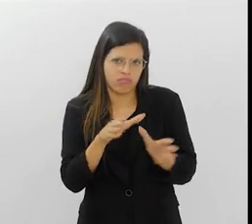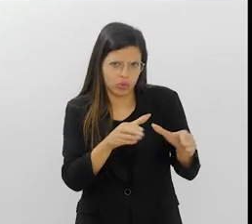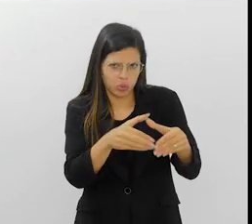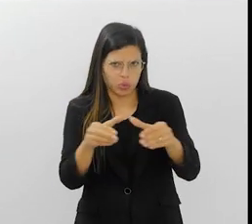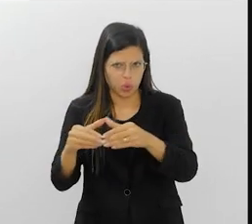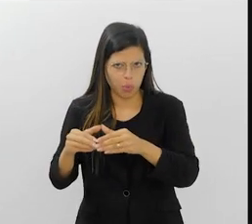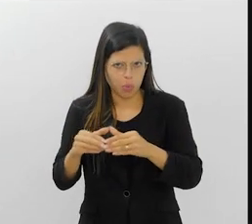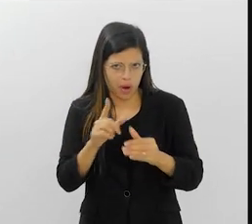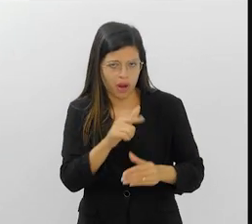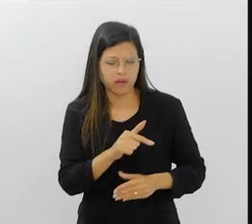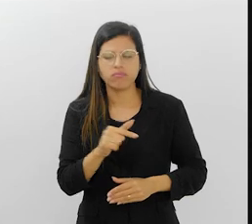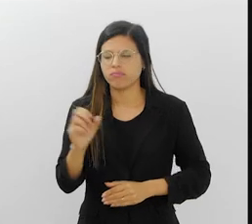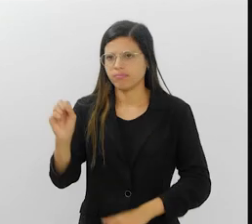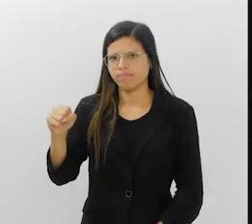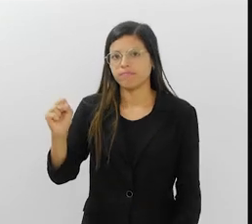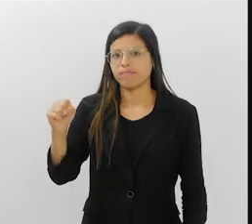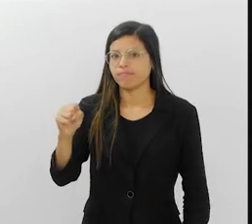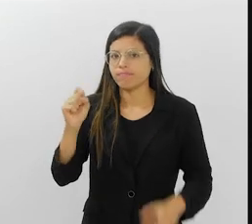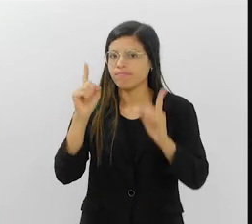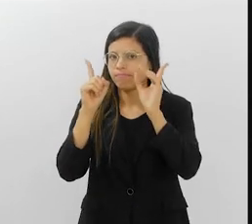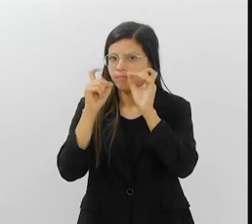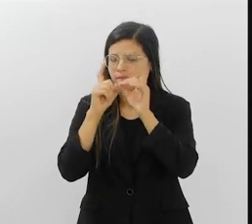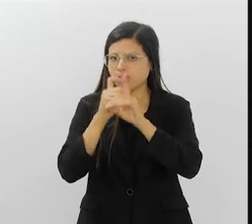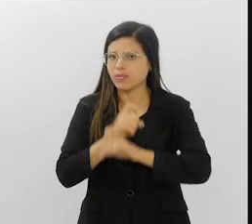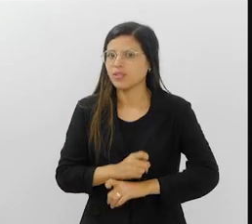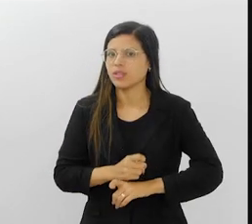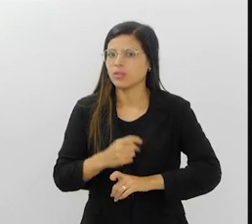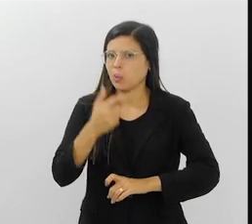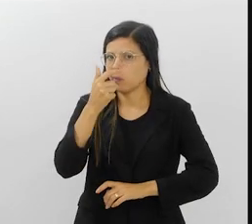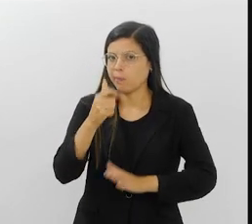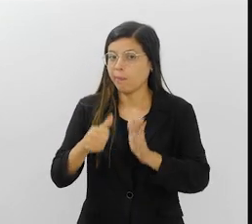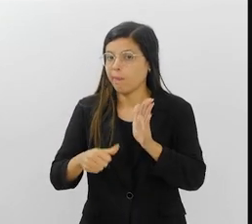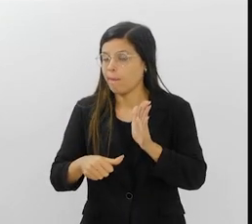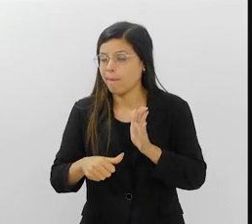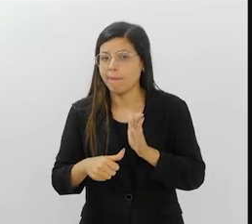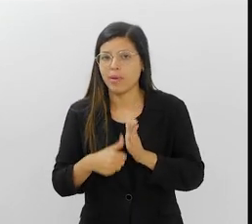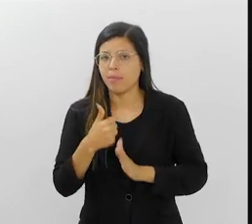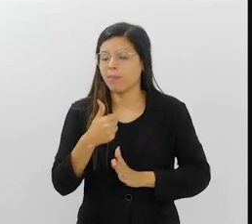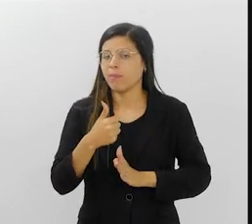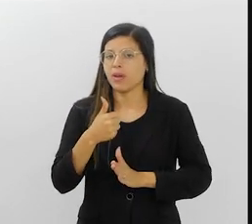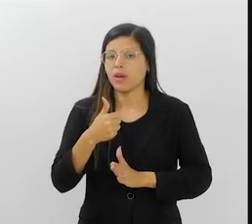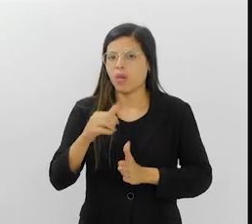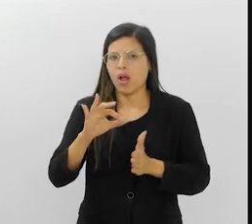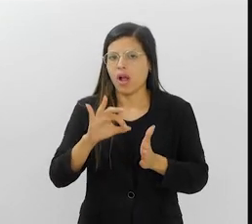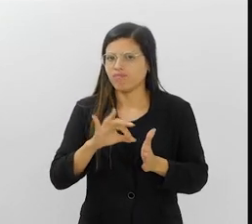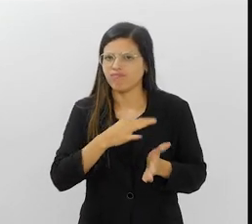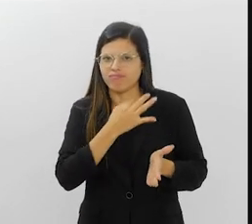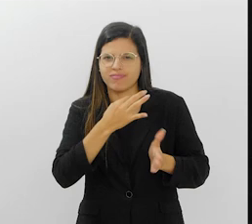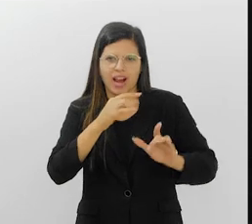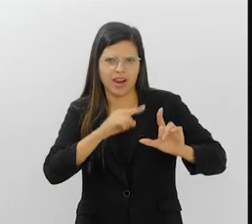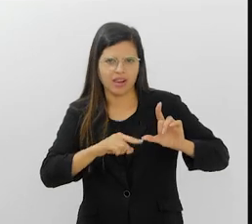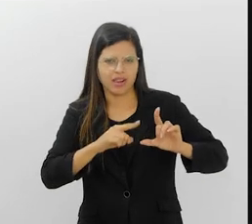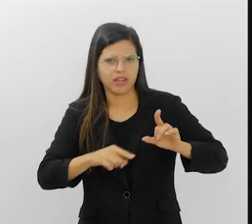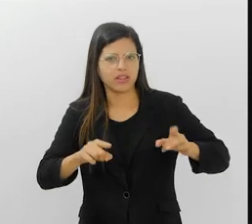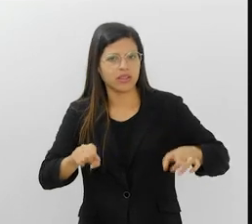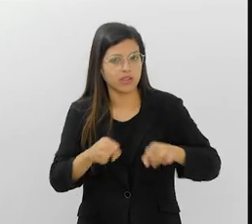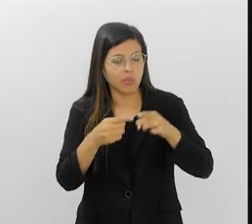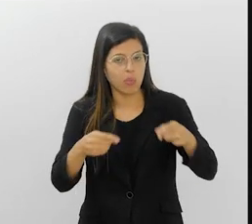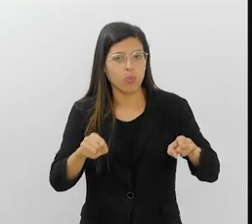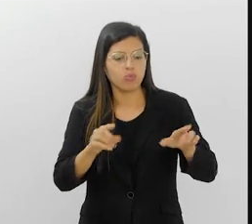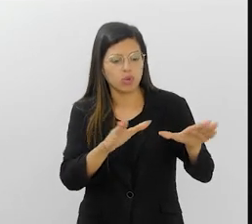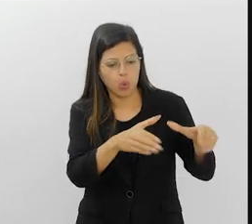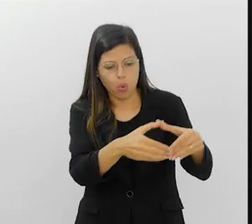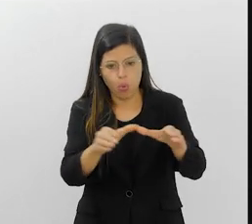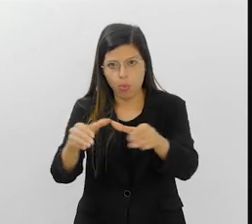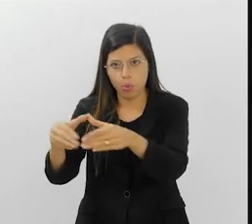funciona isso? É assim que funciona. Foi difícil, eu fui um dos primeiros a assinar em mais de uma escola, no mesmo grupo. Ah,